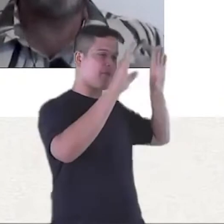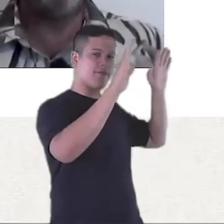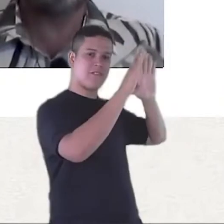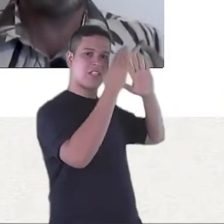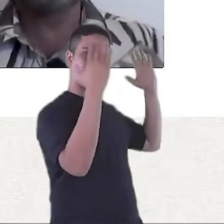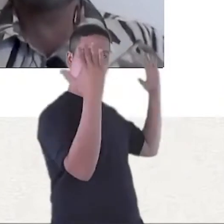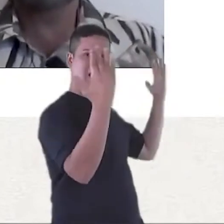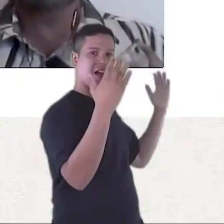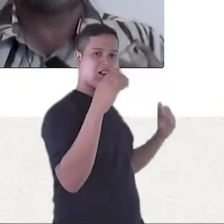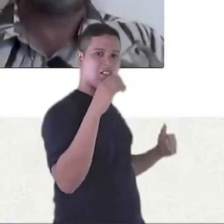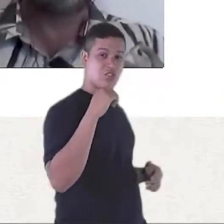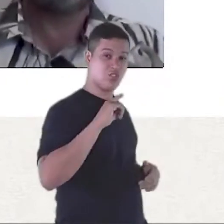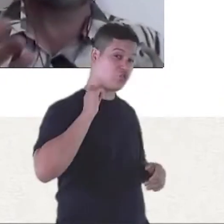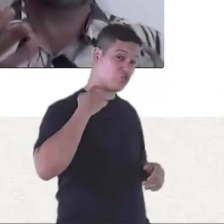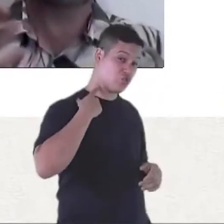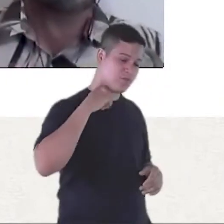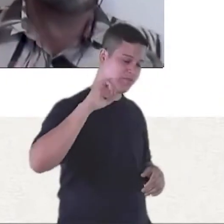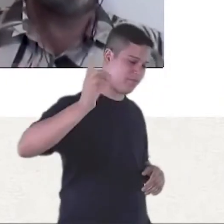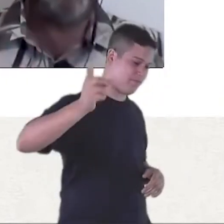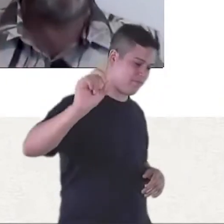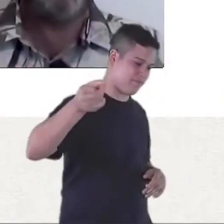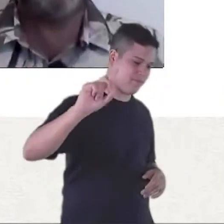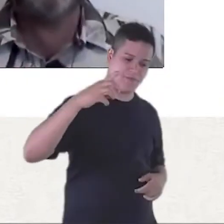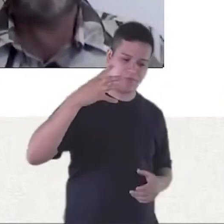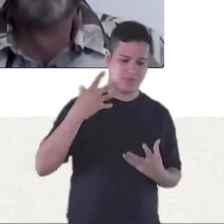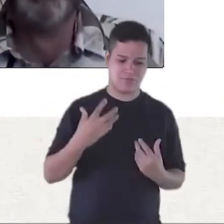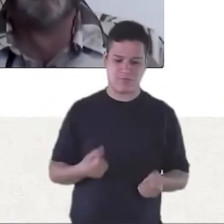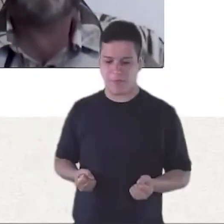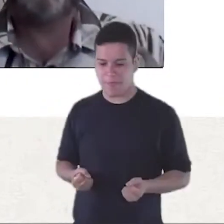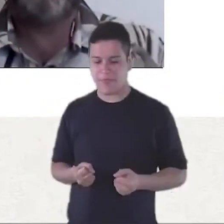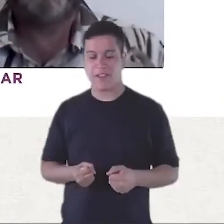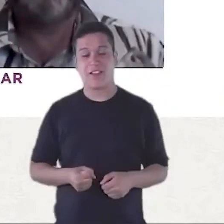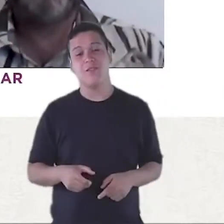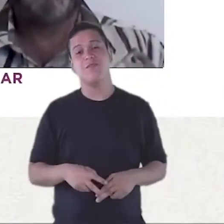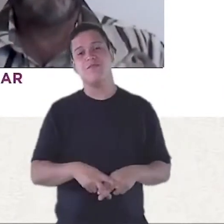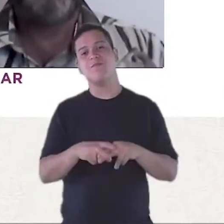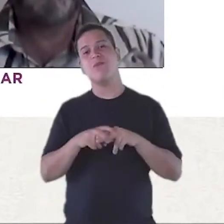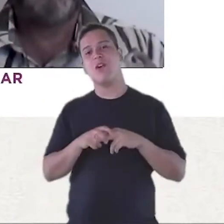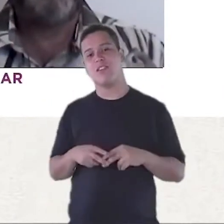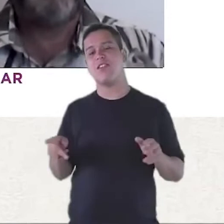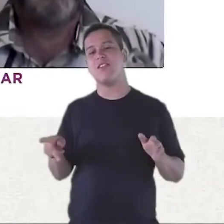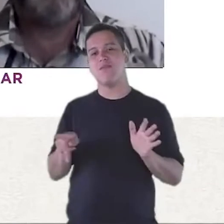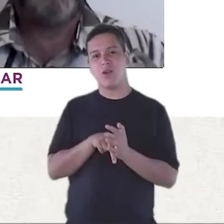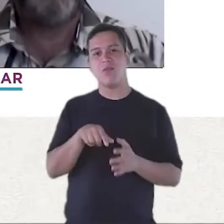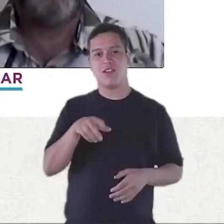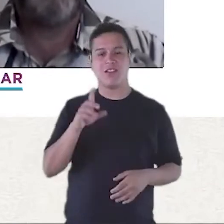Por isso que o mineiro é um namoradeira de pedra na janela.